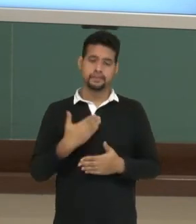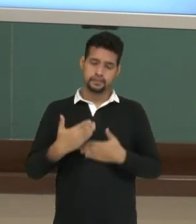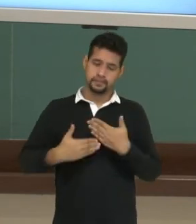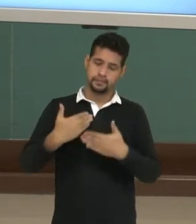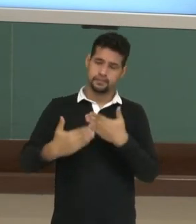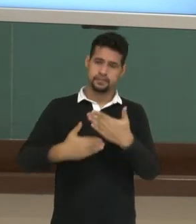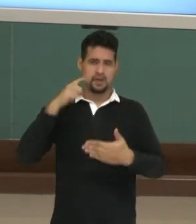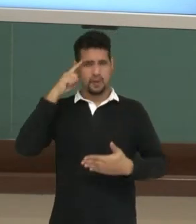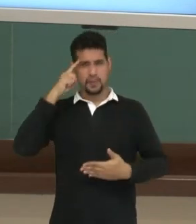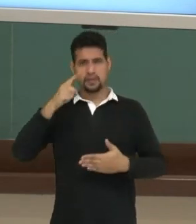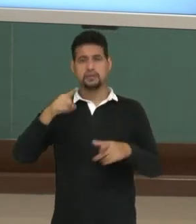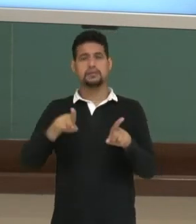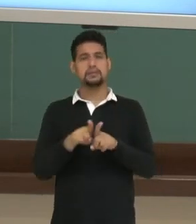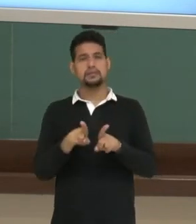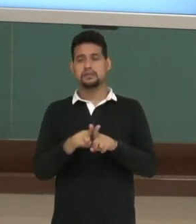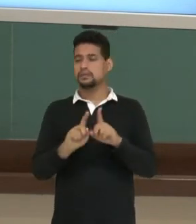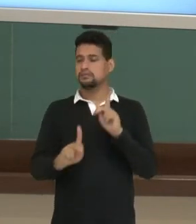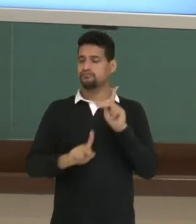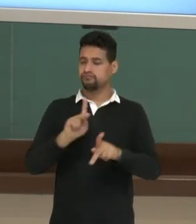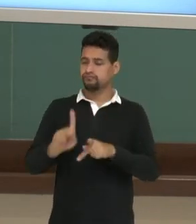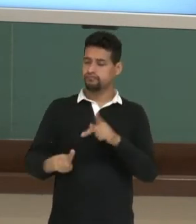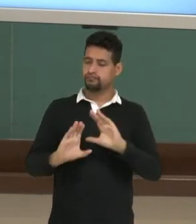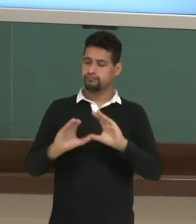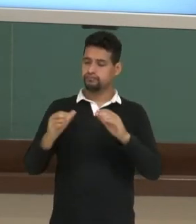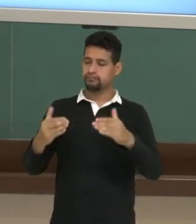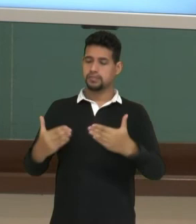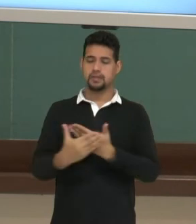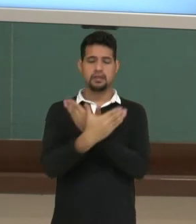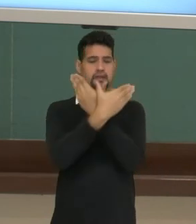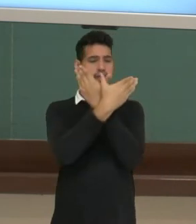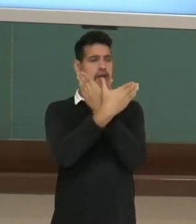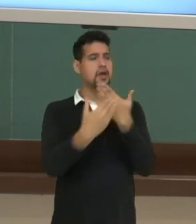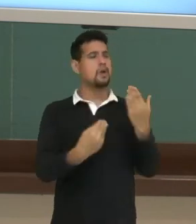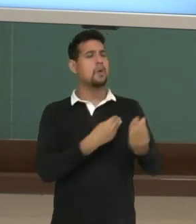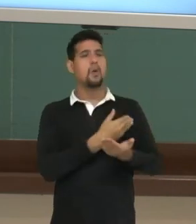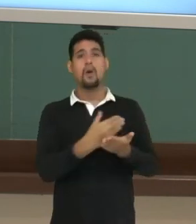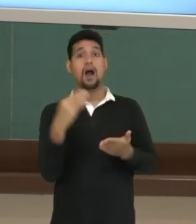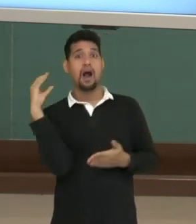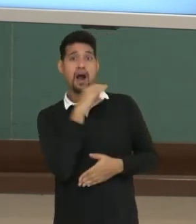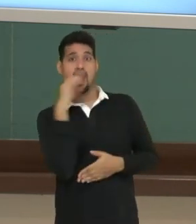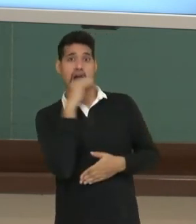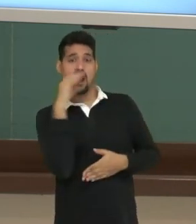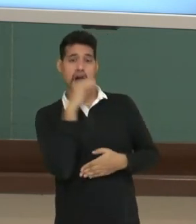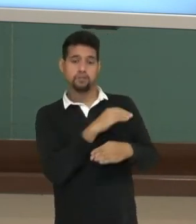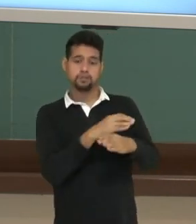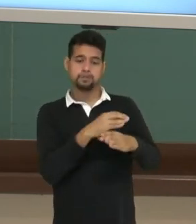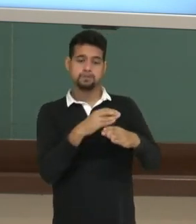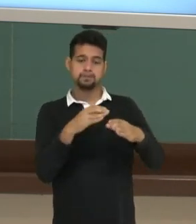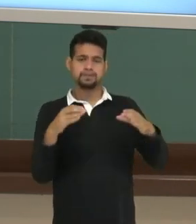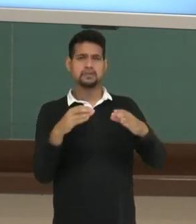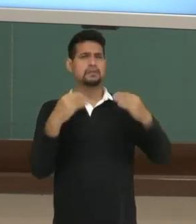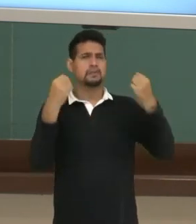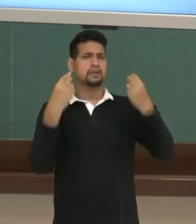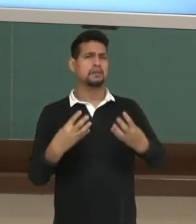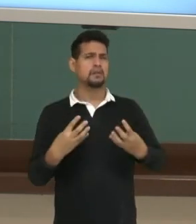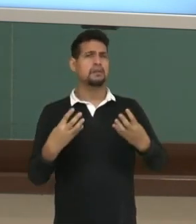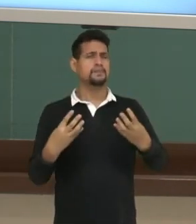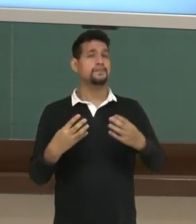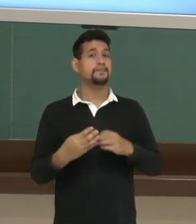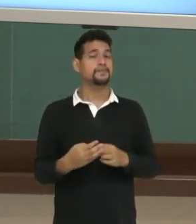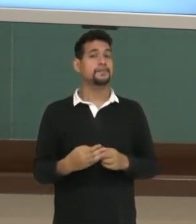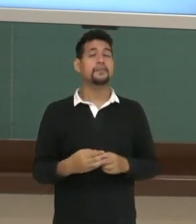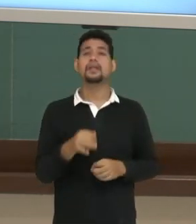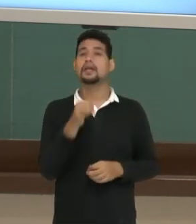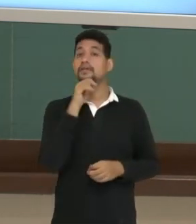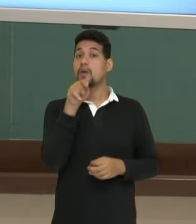de dominação da civilização inca se deu de forma rápida. Justifique, tá? Então